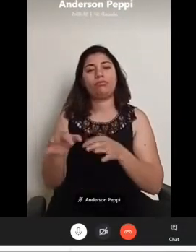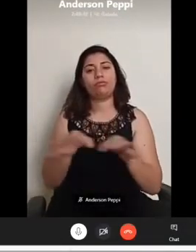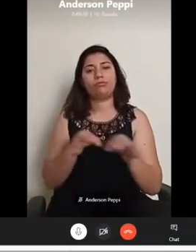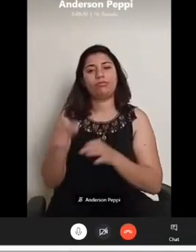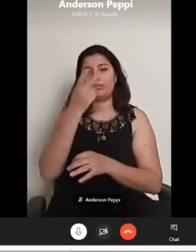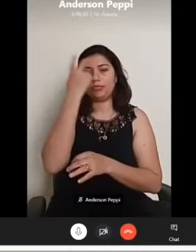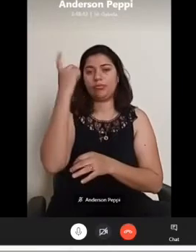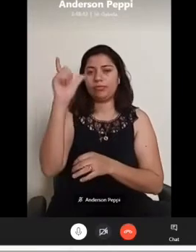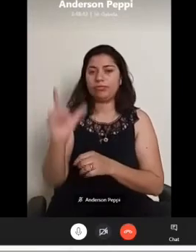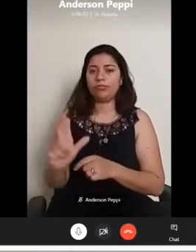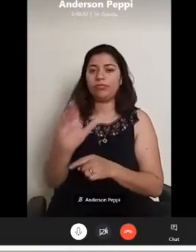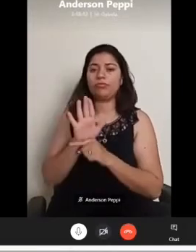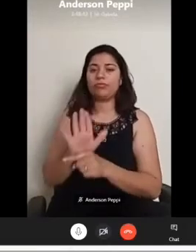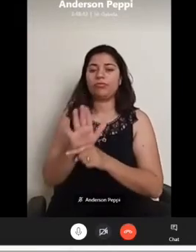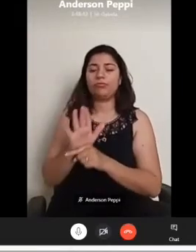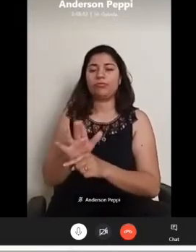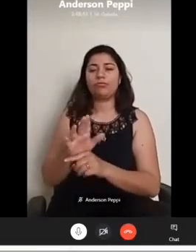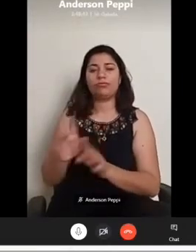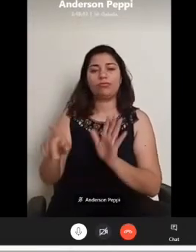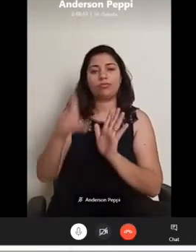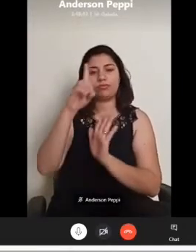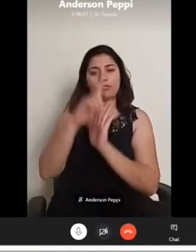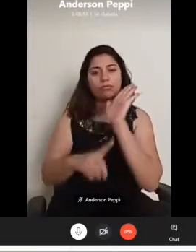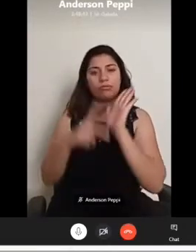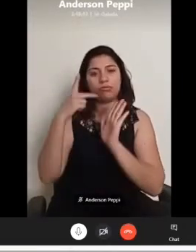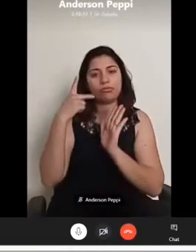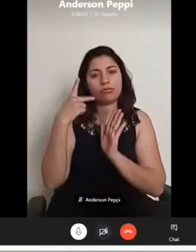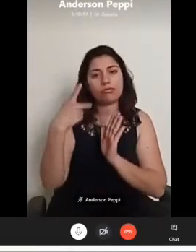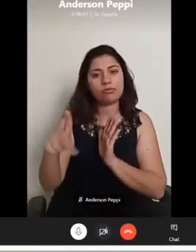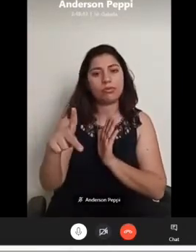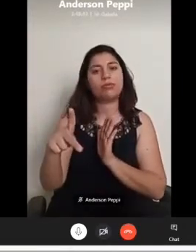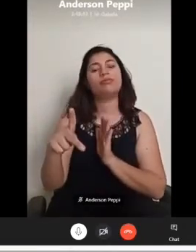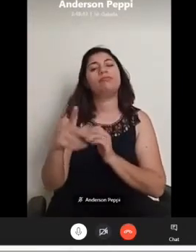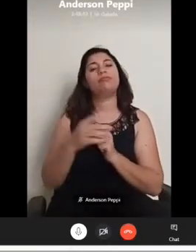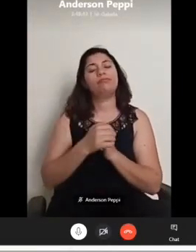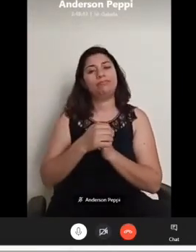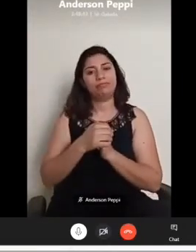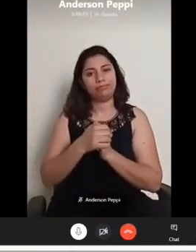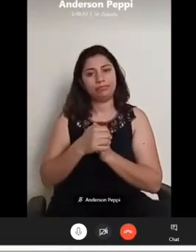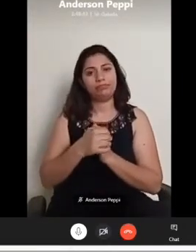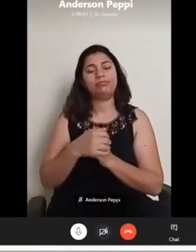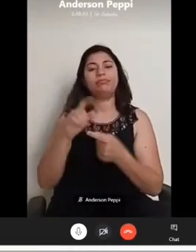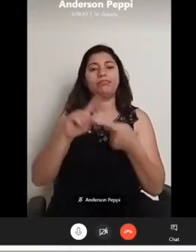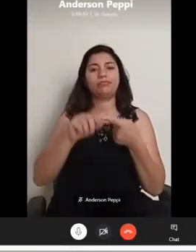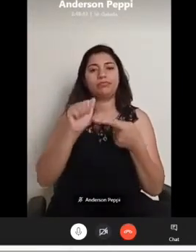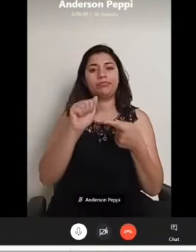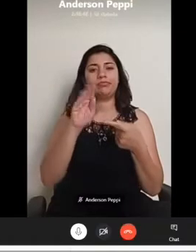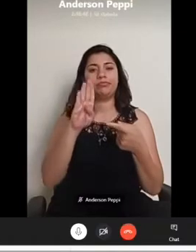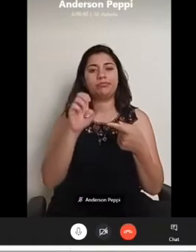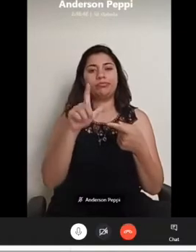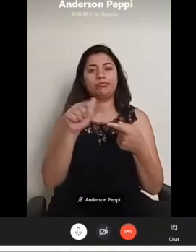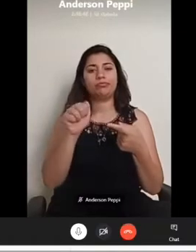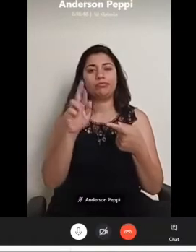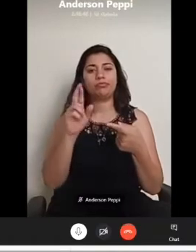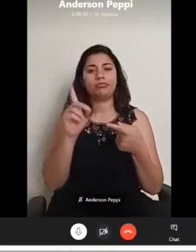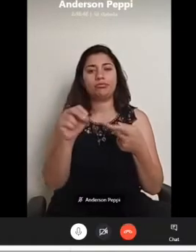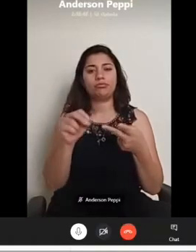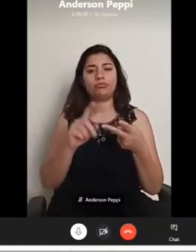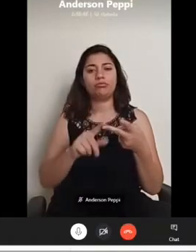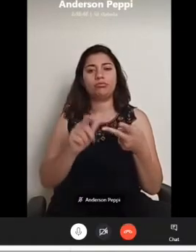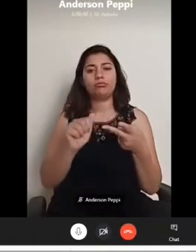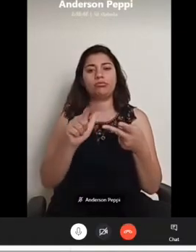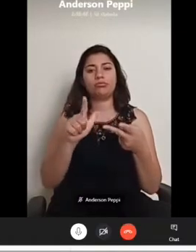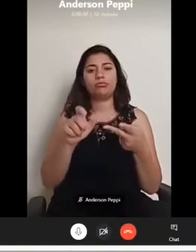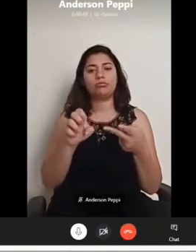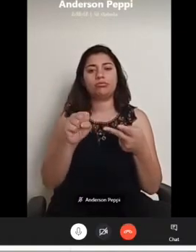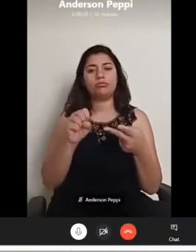Humanos, Abelardo da Costa Neto, Alessandra Luquezzi e Rose